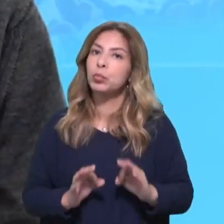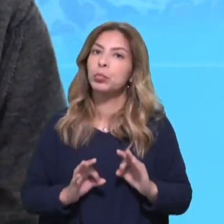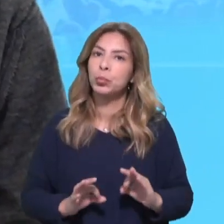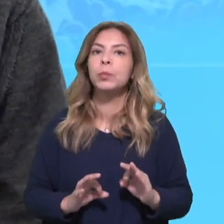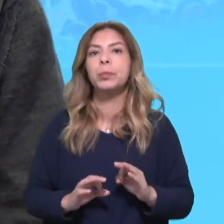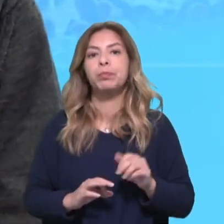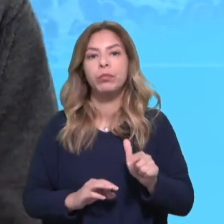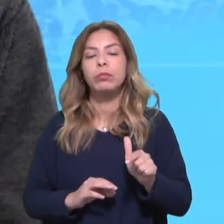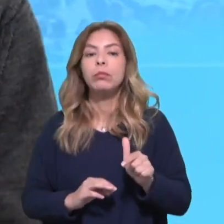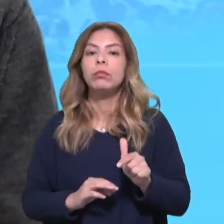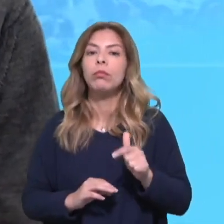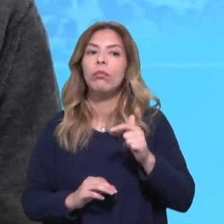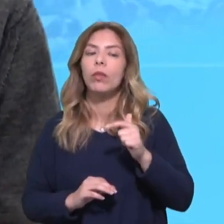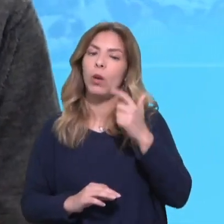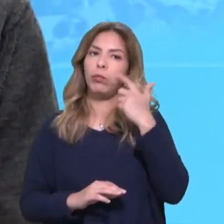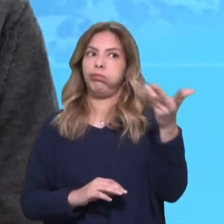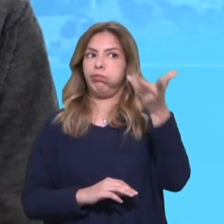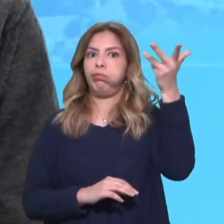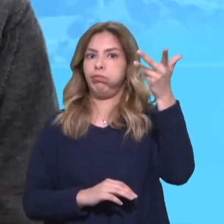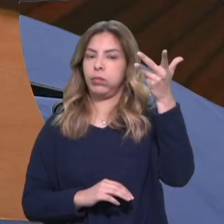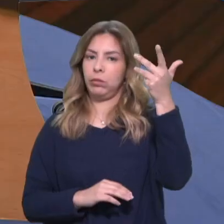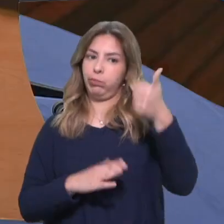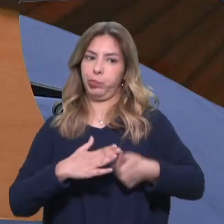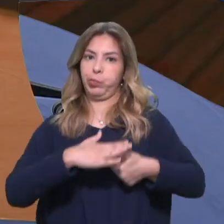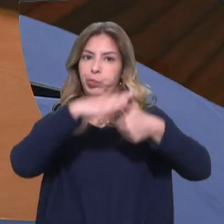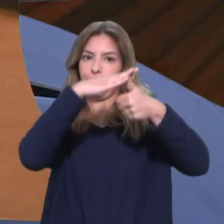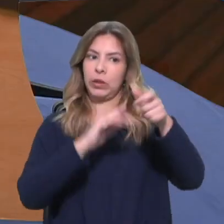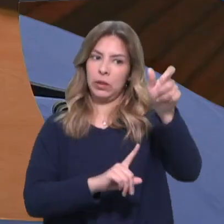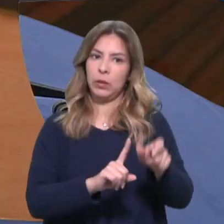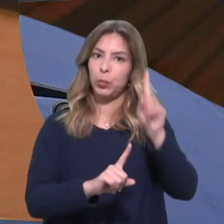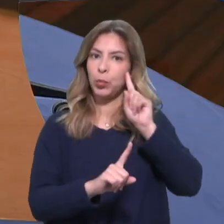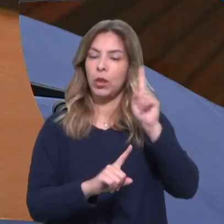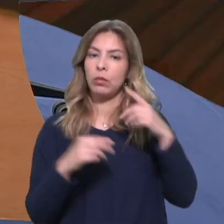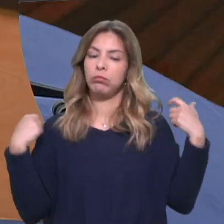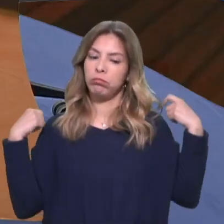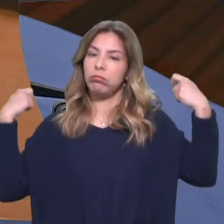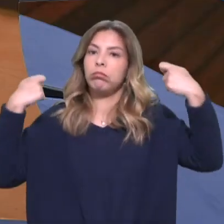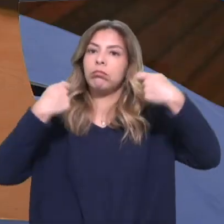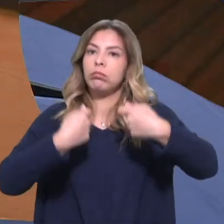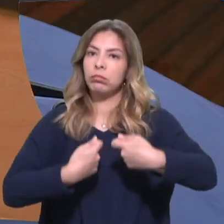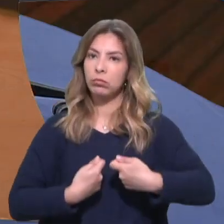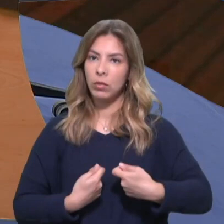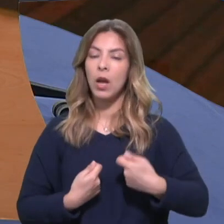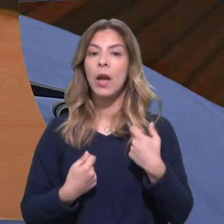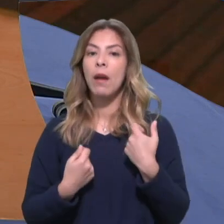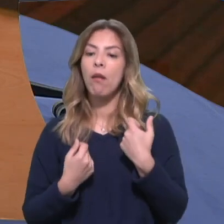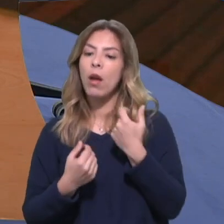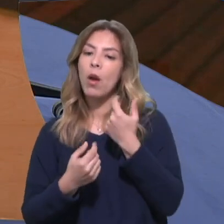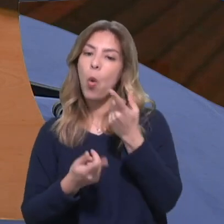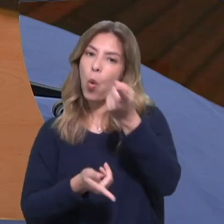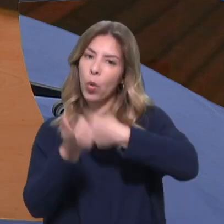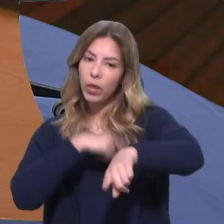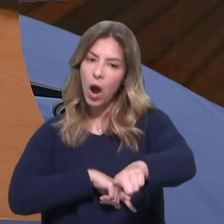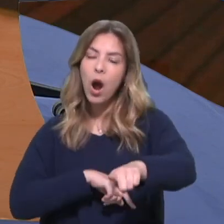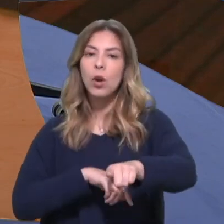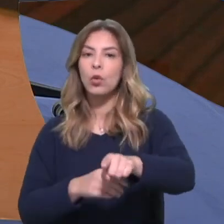mestre, ou sendo mestre, melhor dizendo, depõe o manto e se faz servo, lavando os pés aos discípulos.